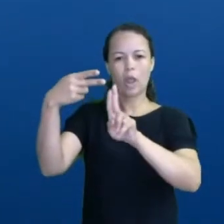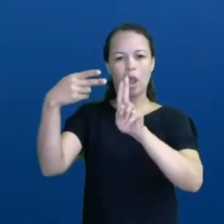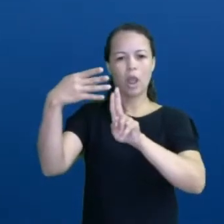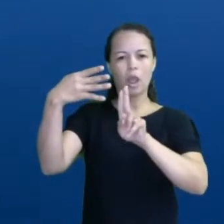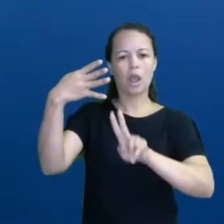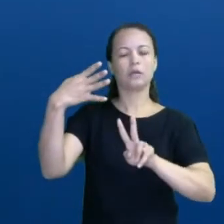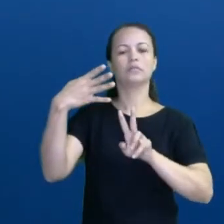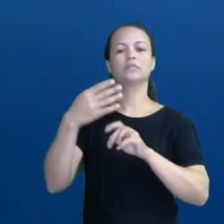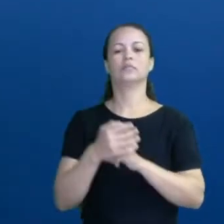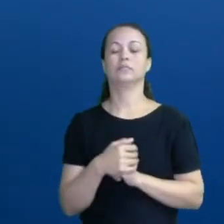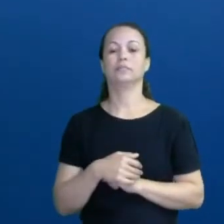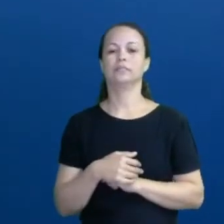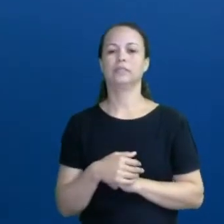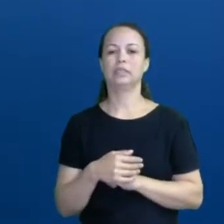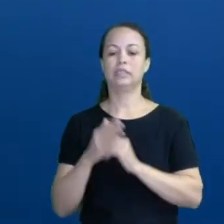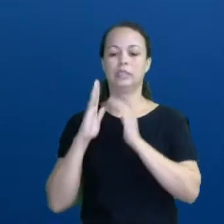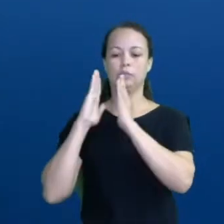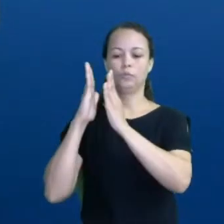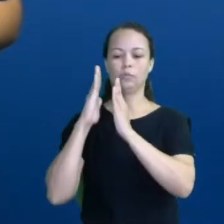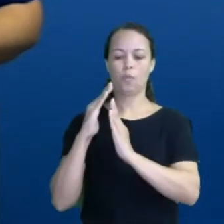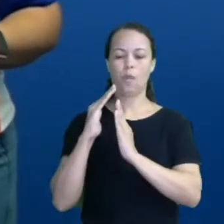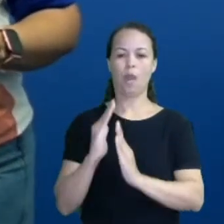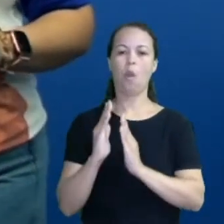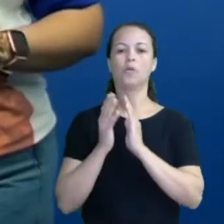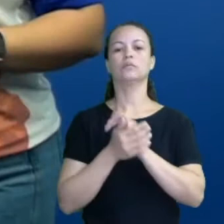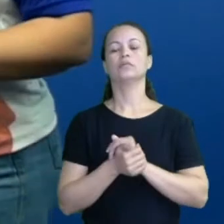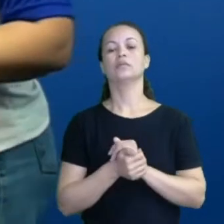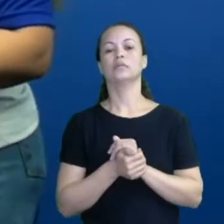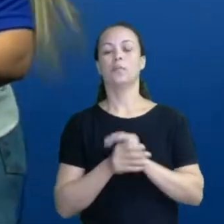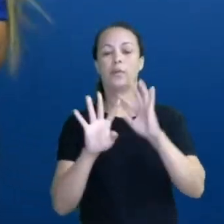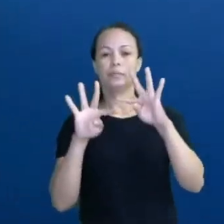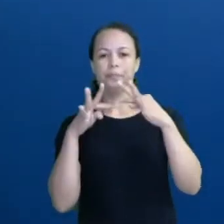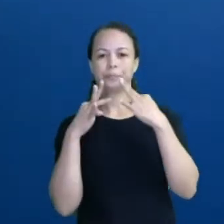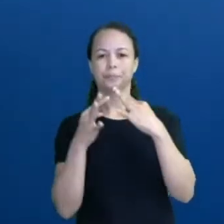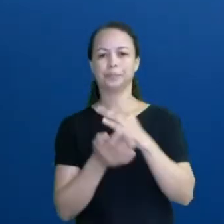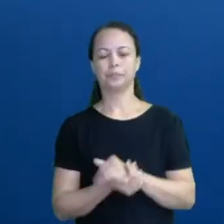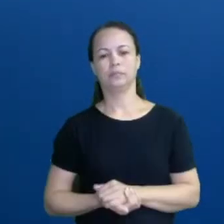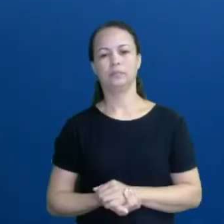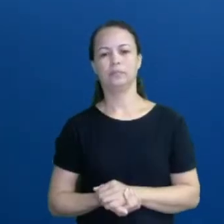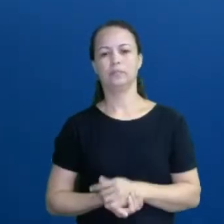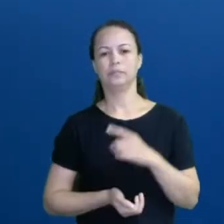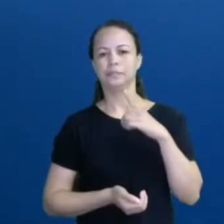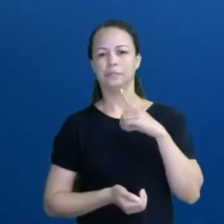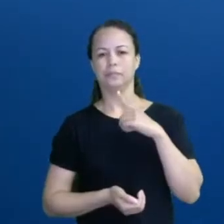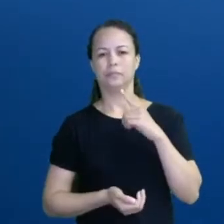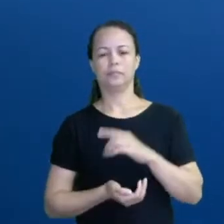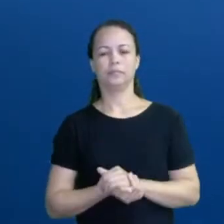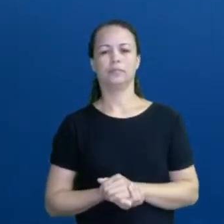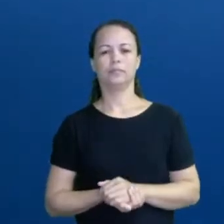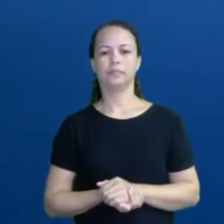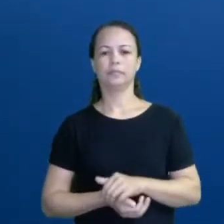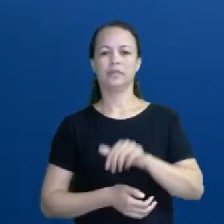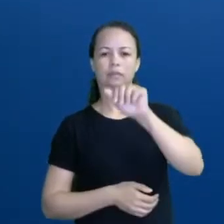uma ordem. E é isso que eu quero que a gente preste atenção. Veja, eu tenho aqui, ó,